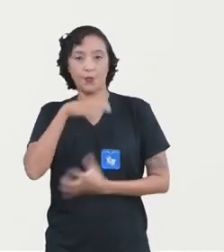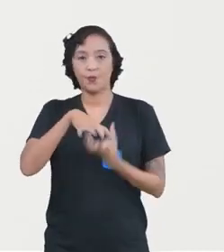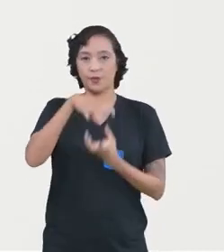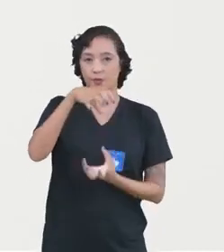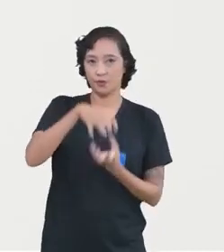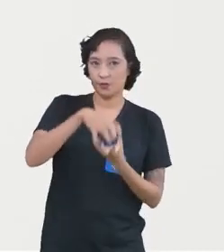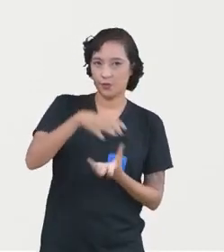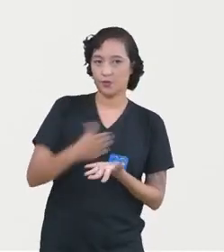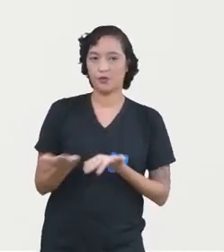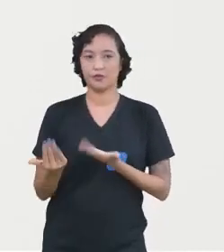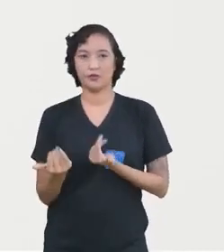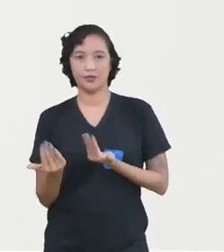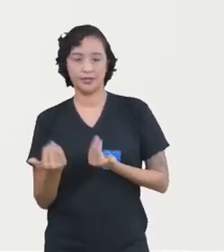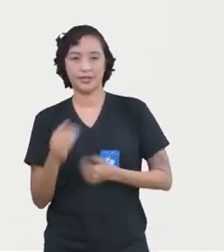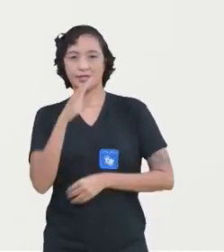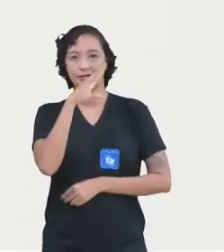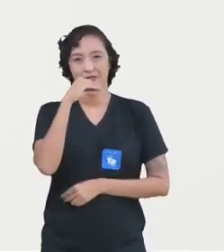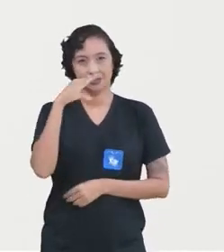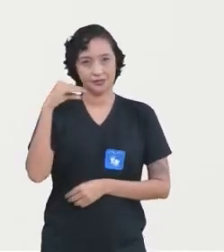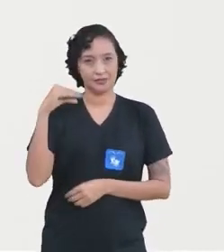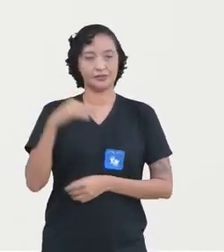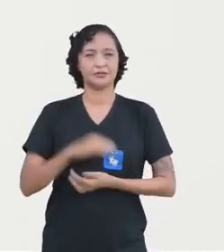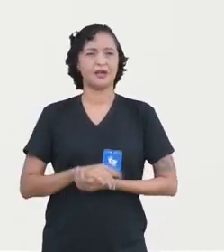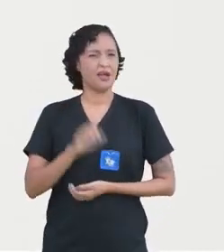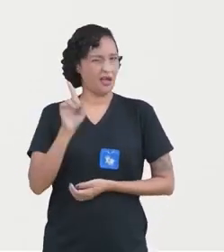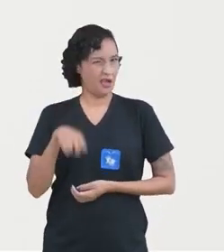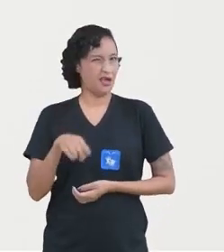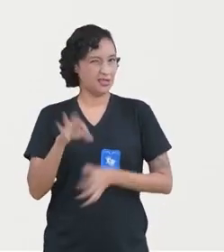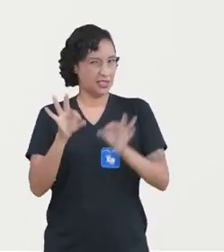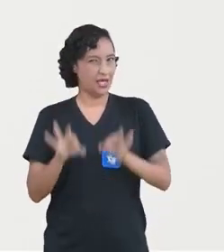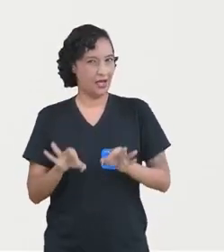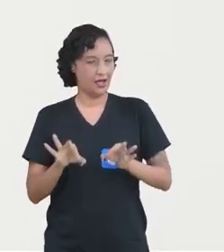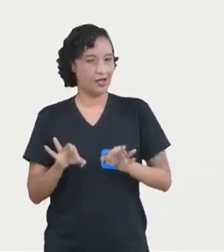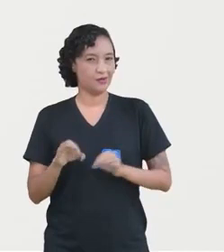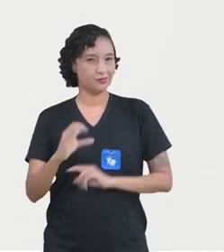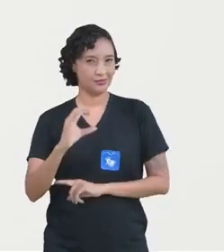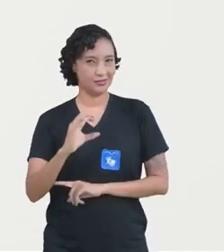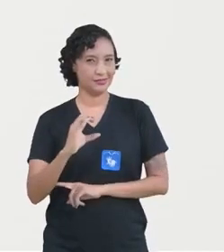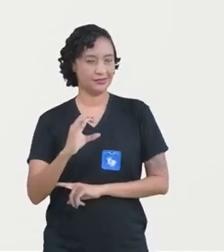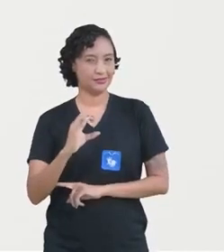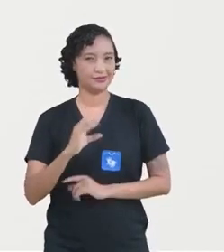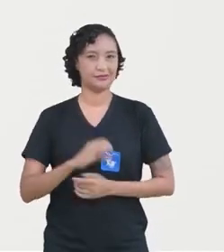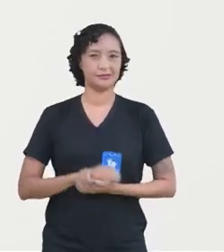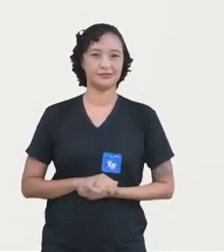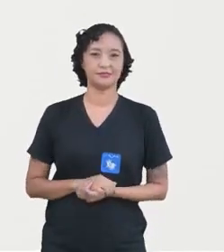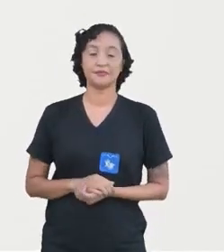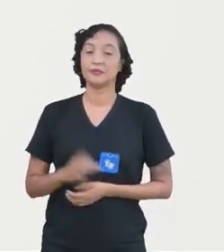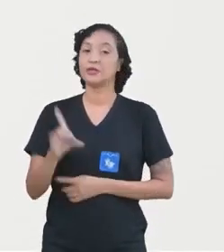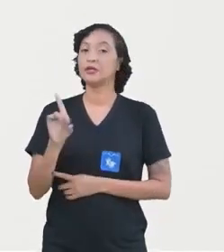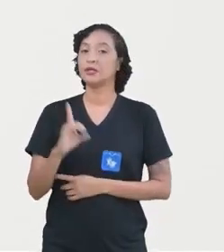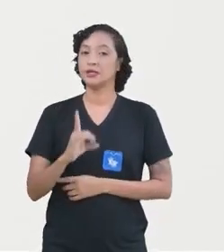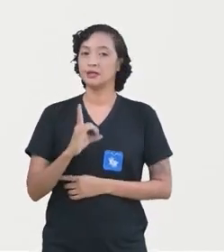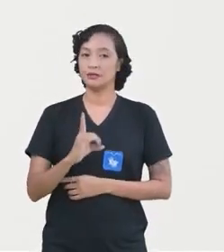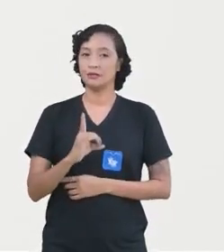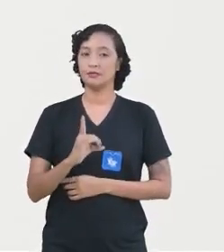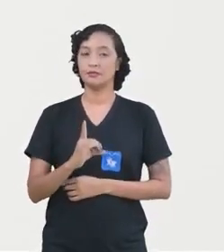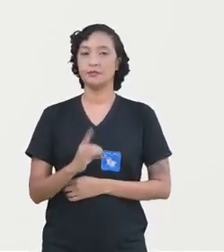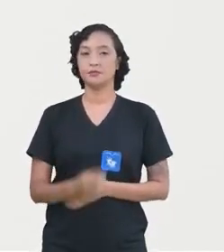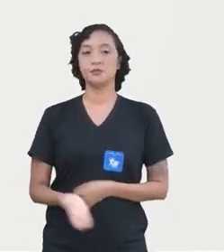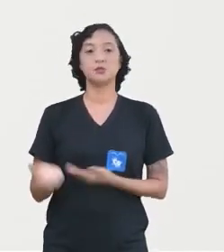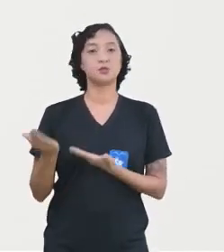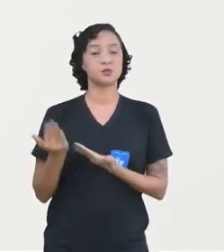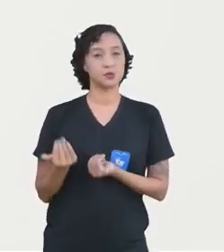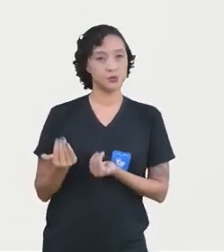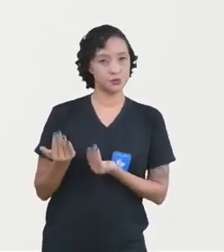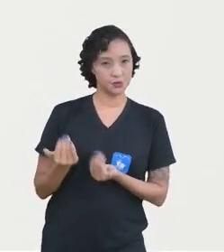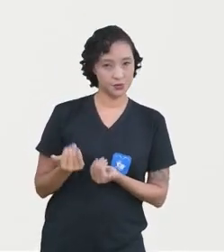adulto, adolescência e infância. Será que é essa sequência do desenvolvimento humano? E letra D, coloquei para